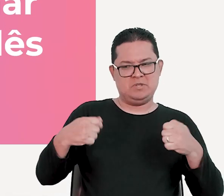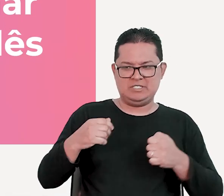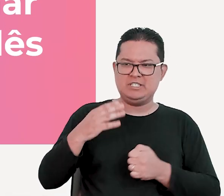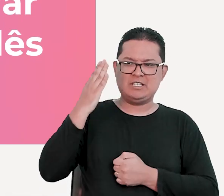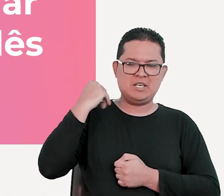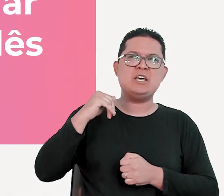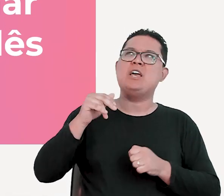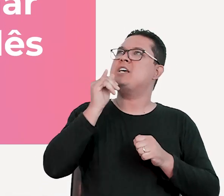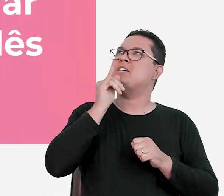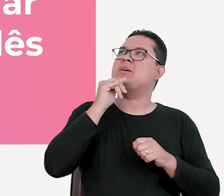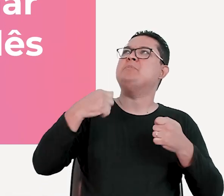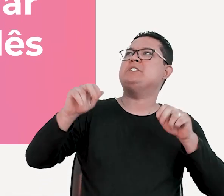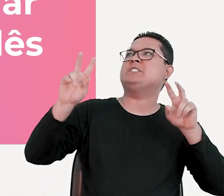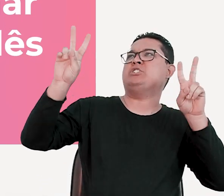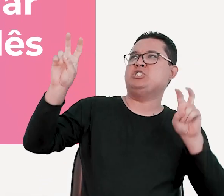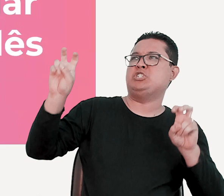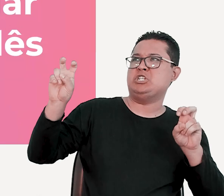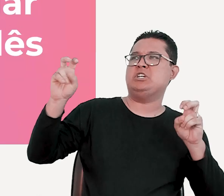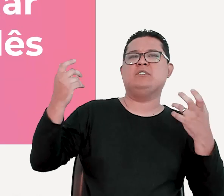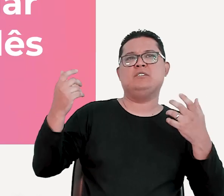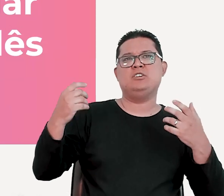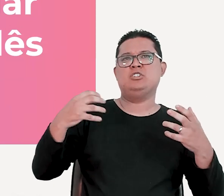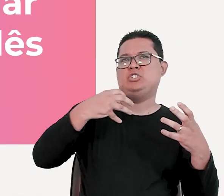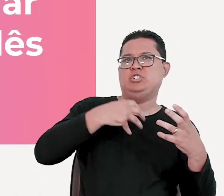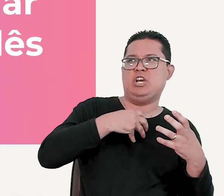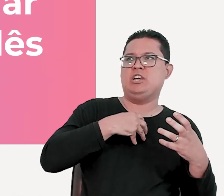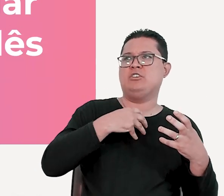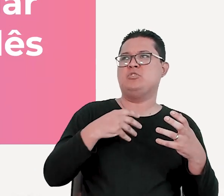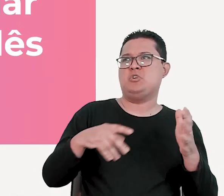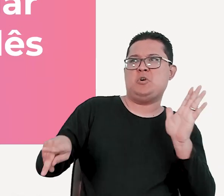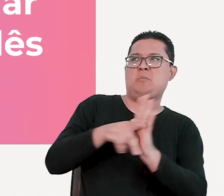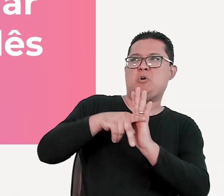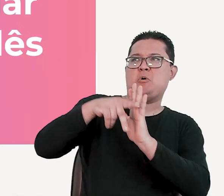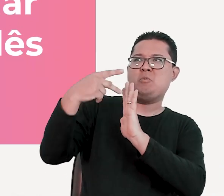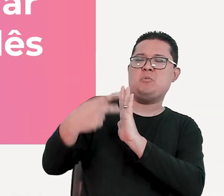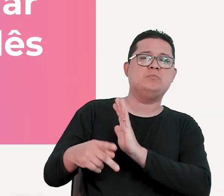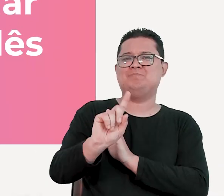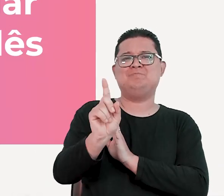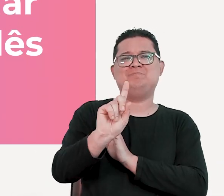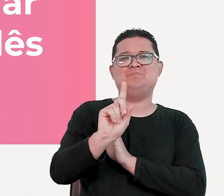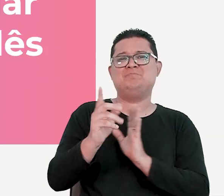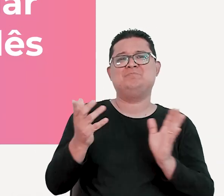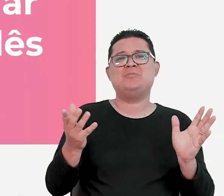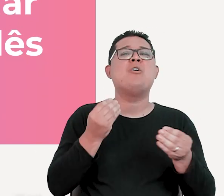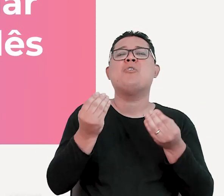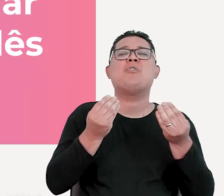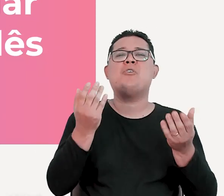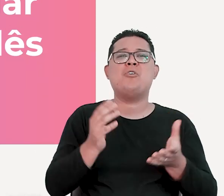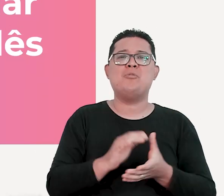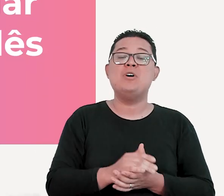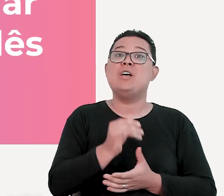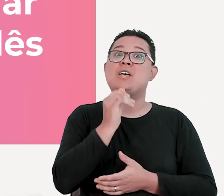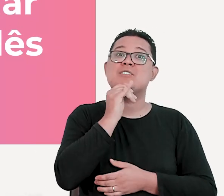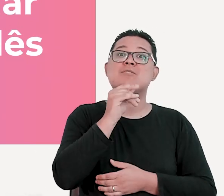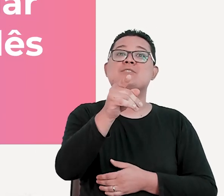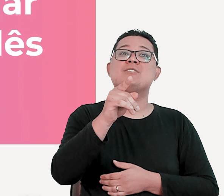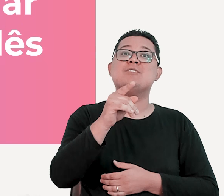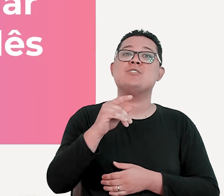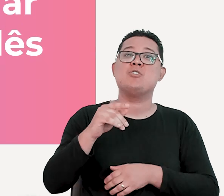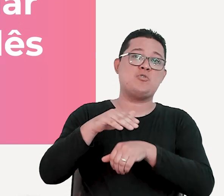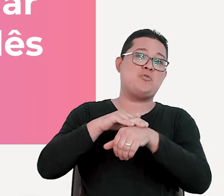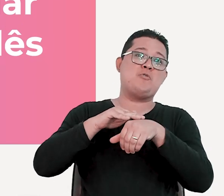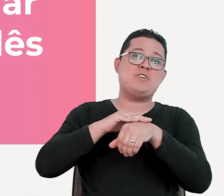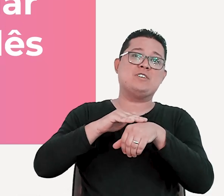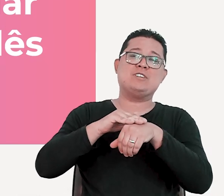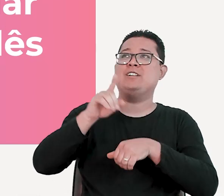como você avaliar com gírias, né? Você conversa, às vezes, com um indiano e você vai usar uma gíria do Reino